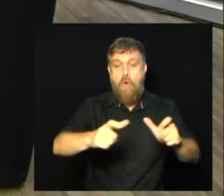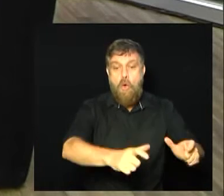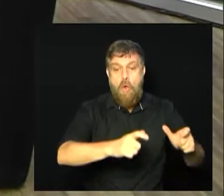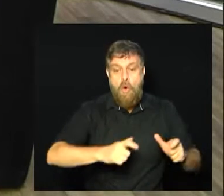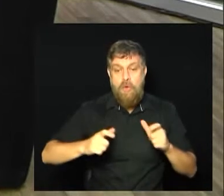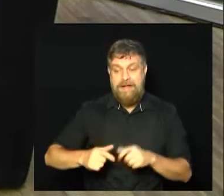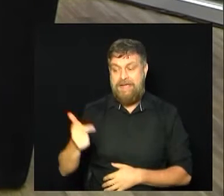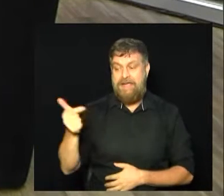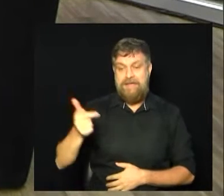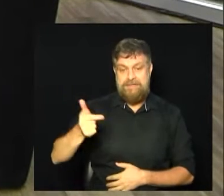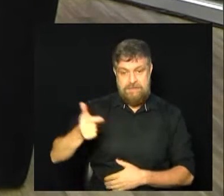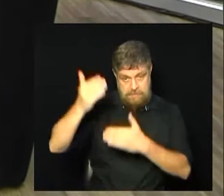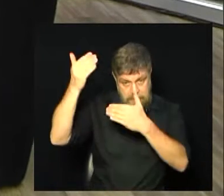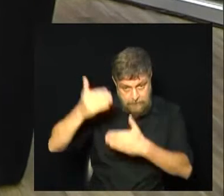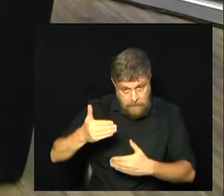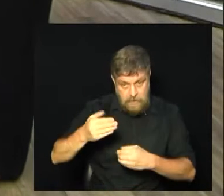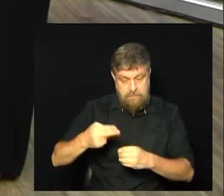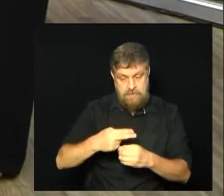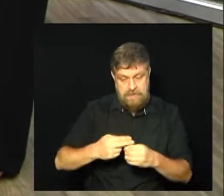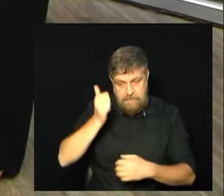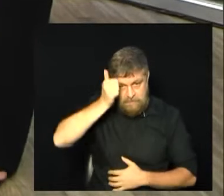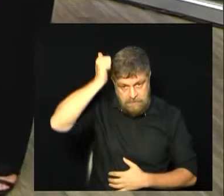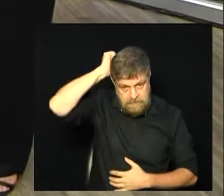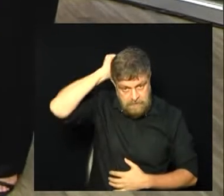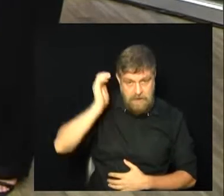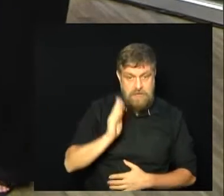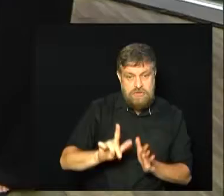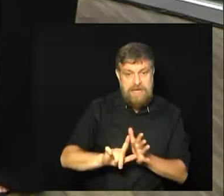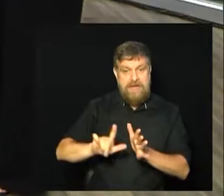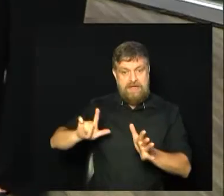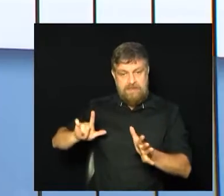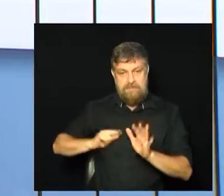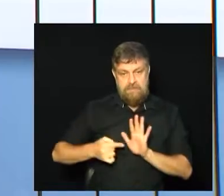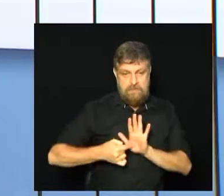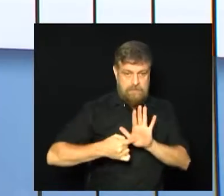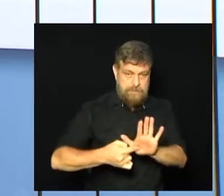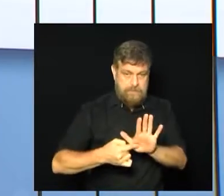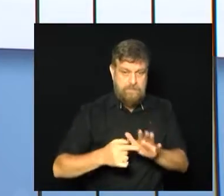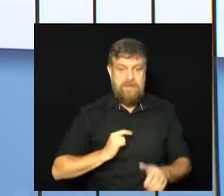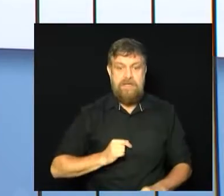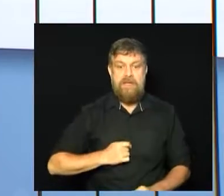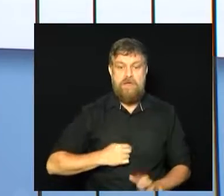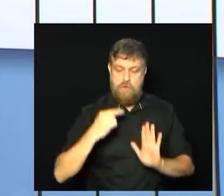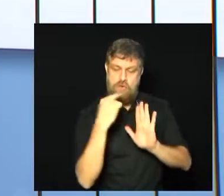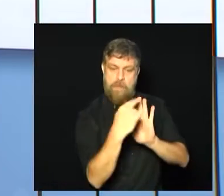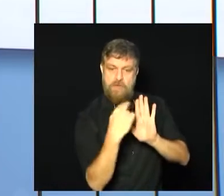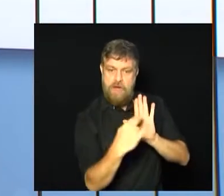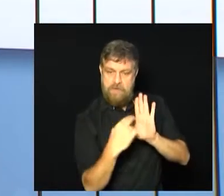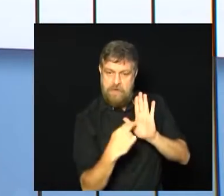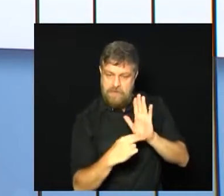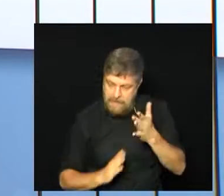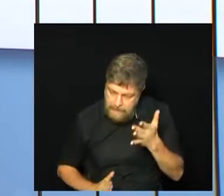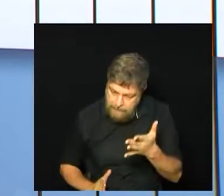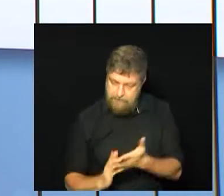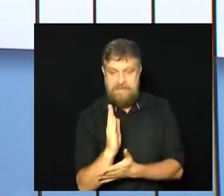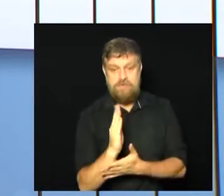da segunda fase. Olha, ela já havia adiantado, inclusive, os aprovados na segunda fase